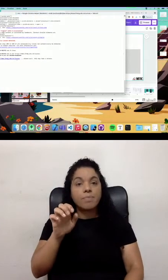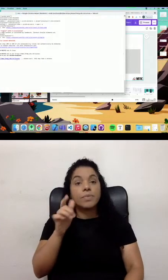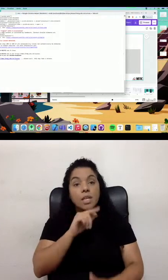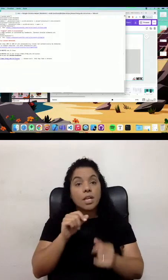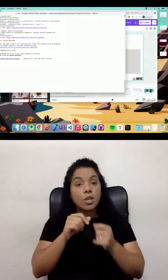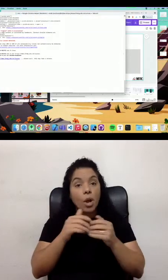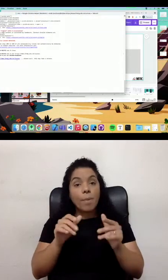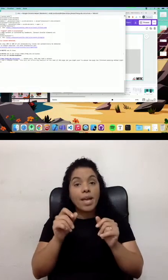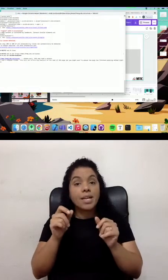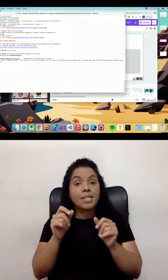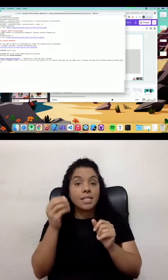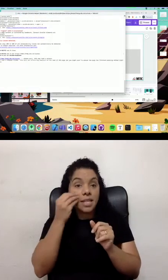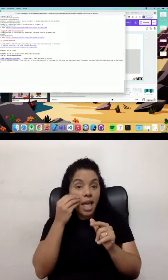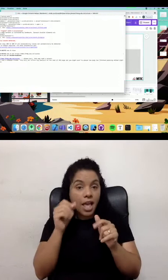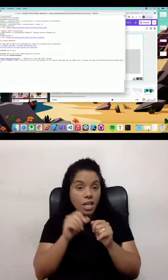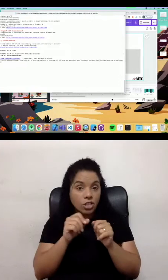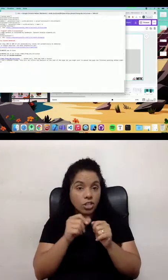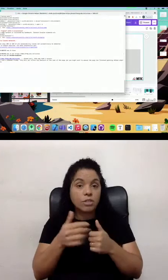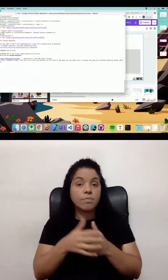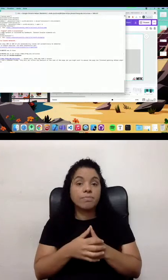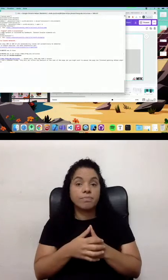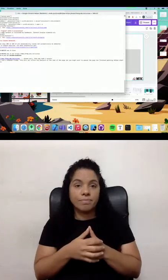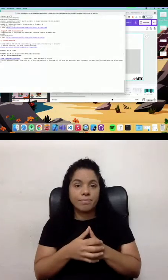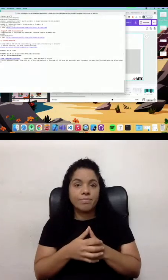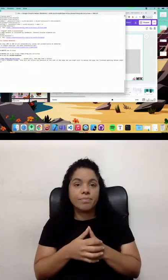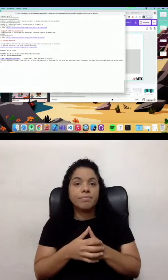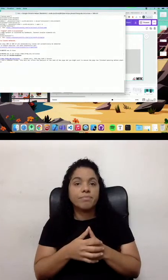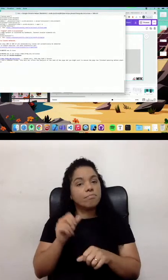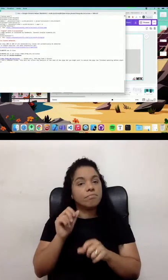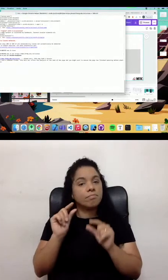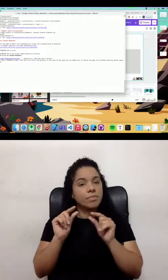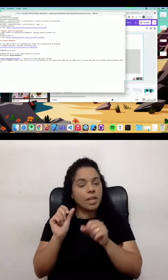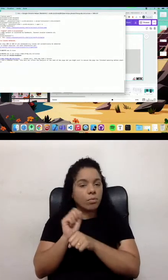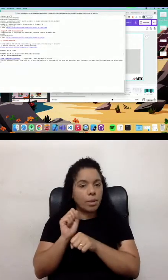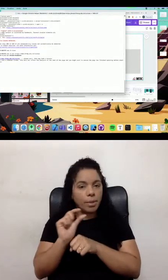fazer o teste. A gente dá um tempinho.